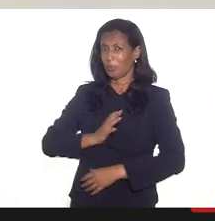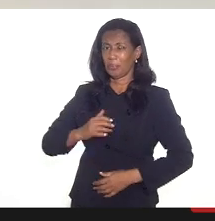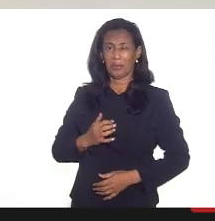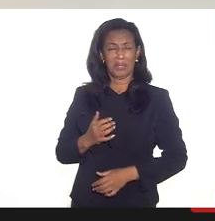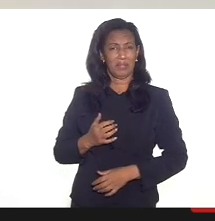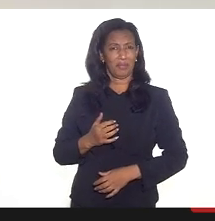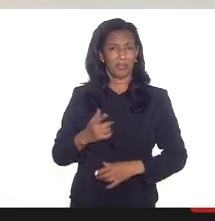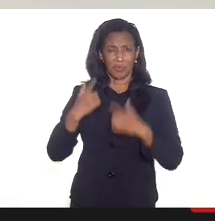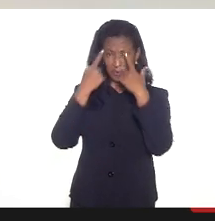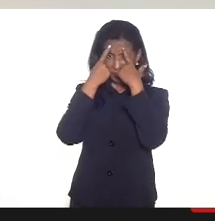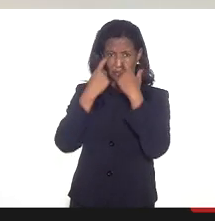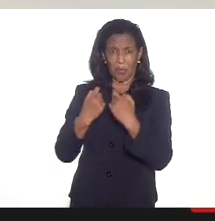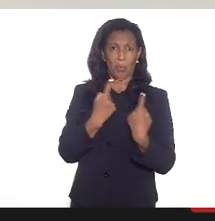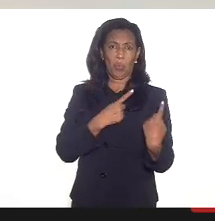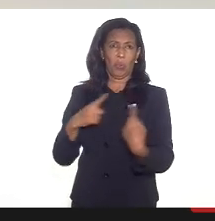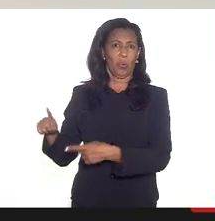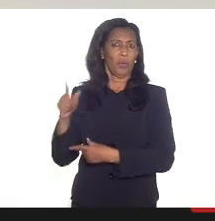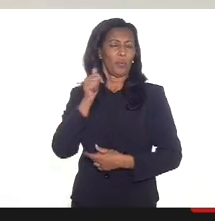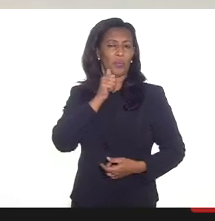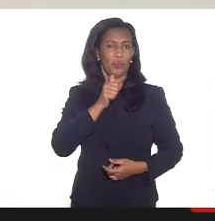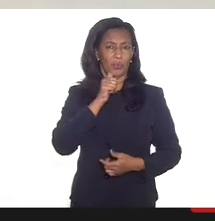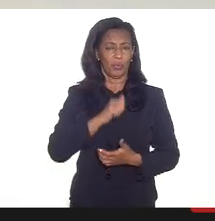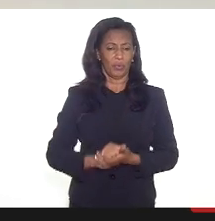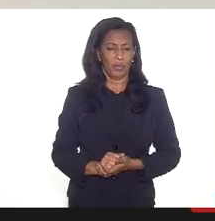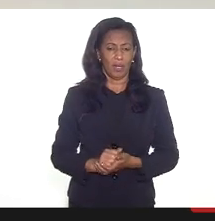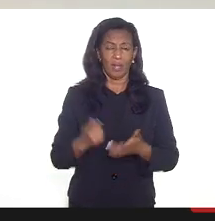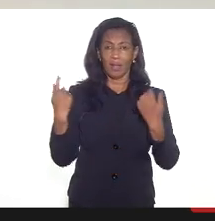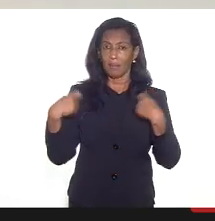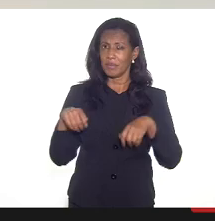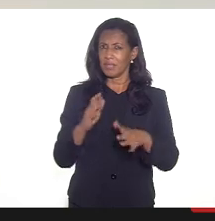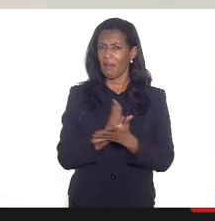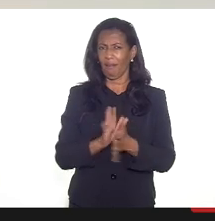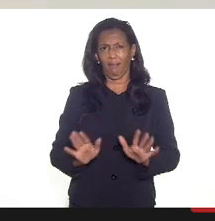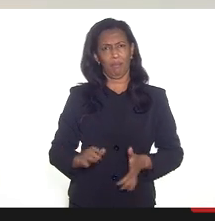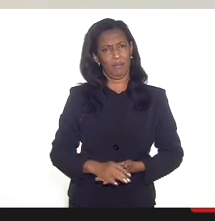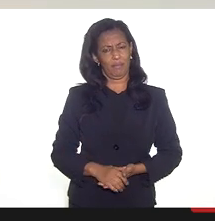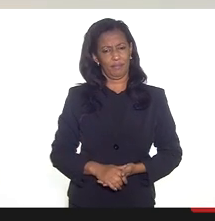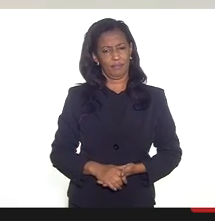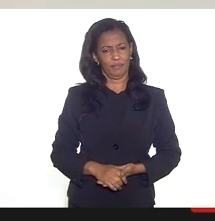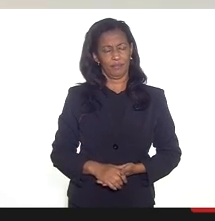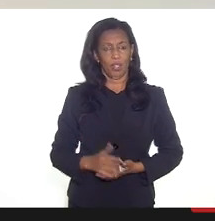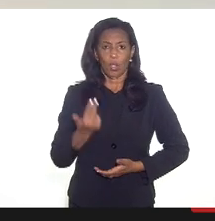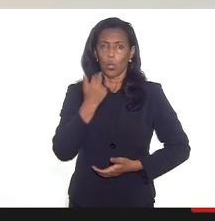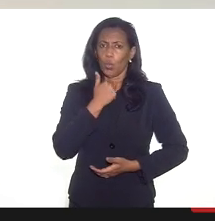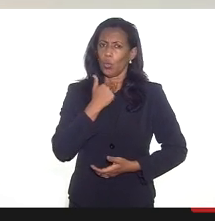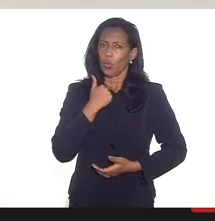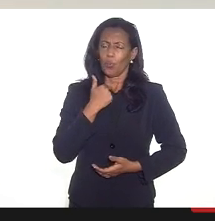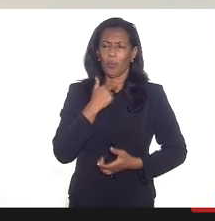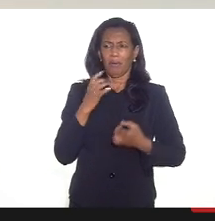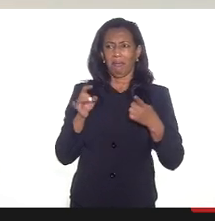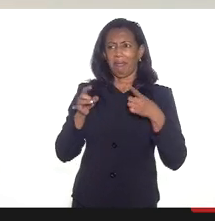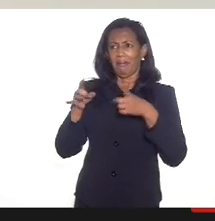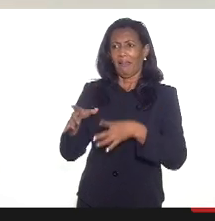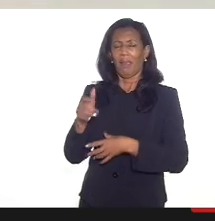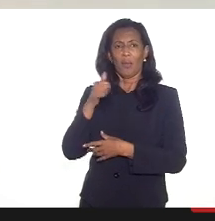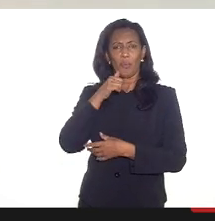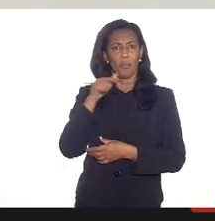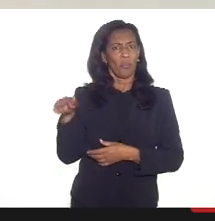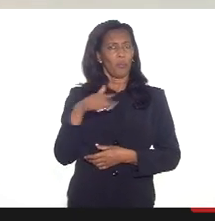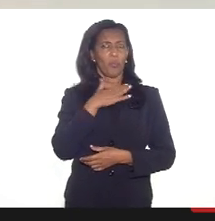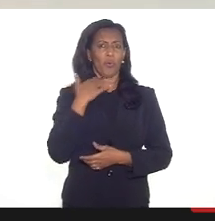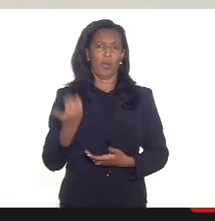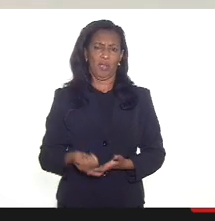de violência contra a mulher, ela precisa acabar. A gente não pode mais deixar as nossas mulheres